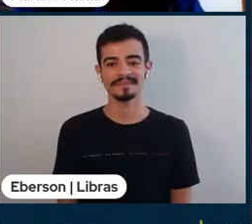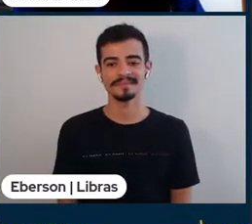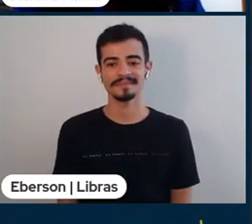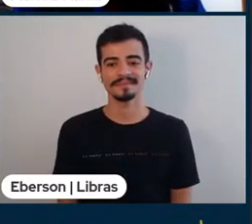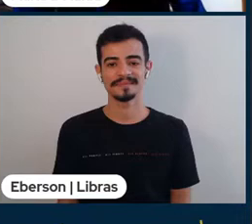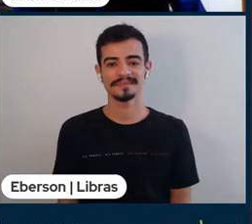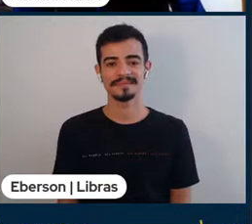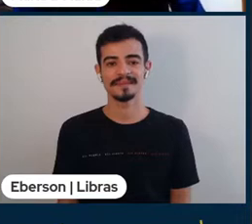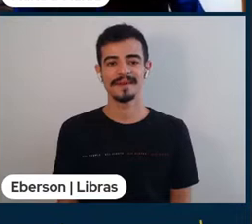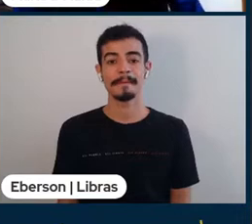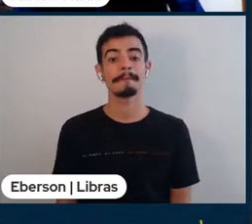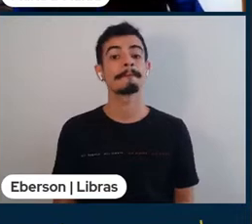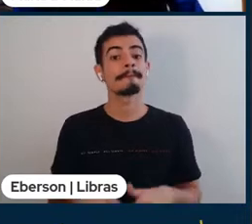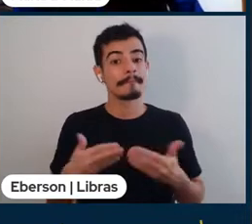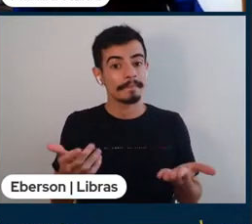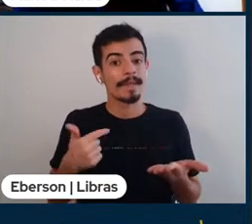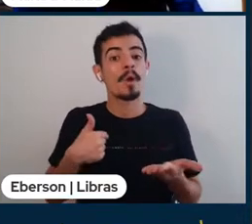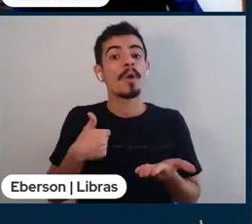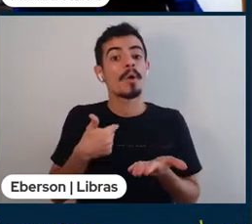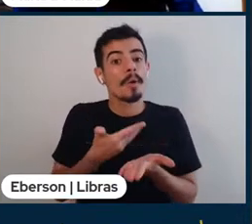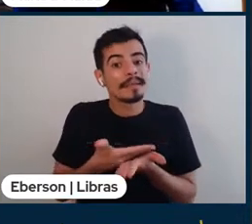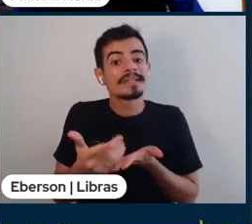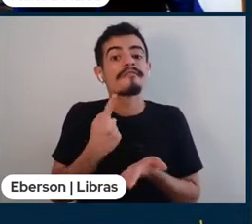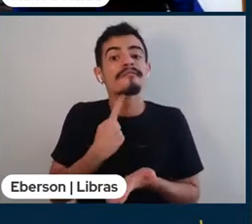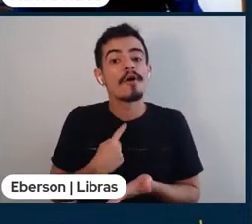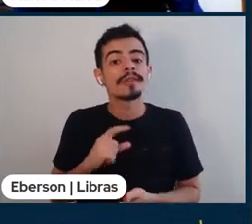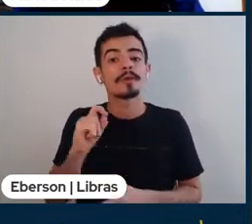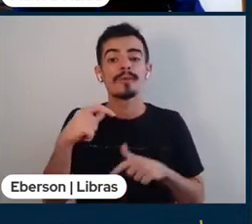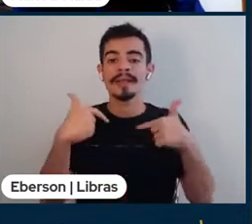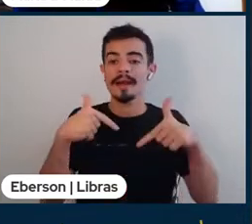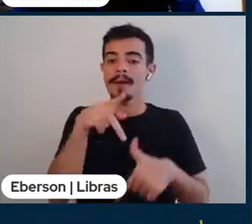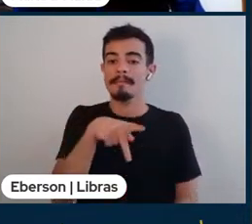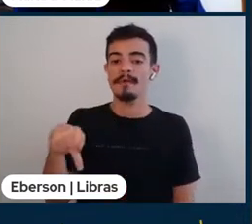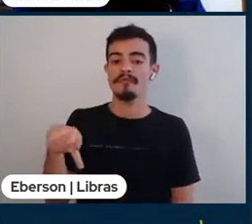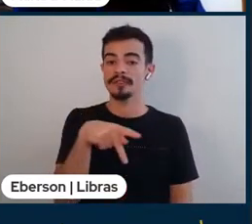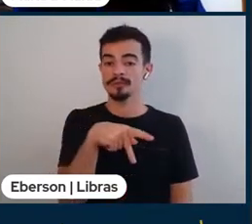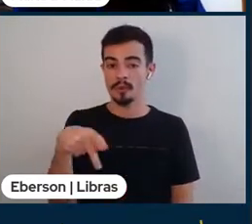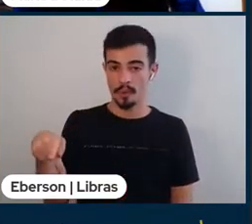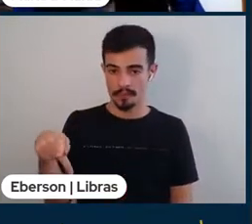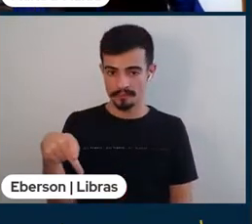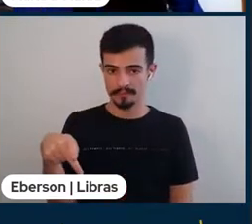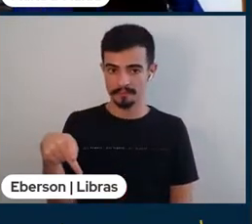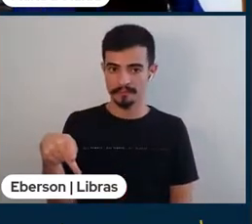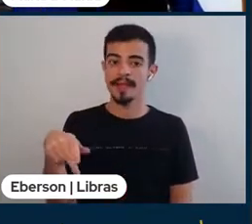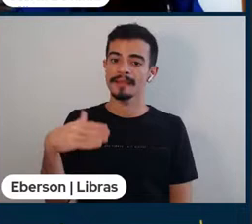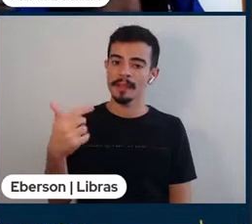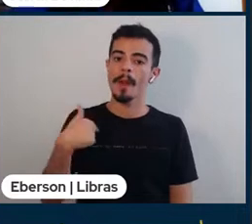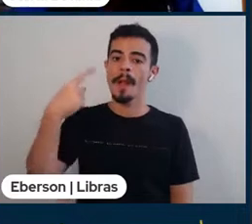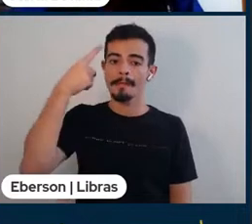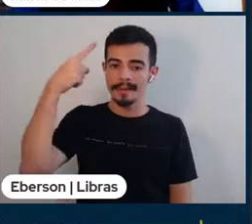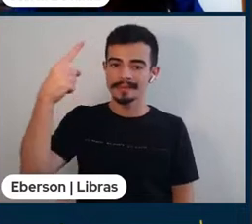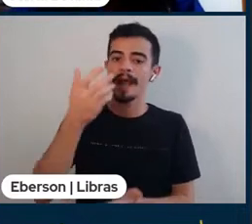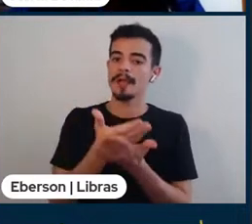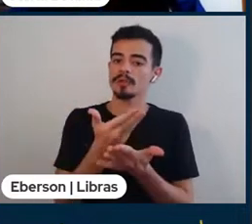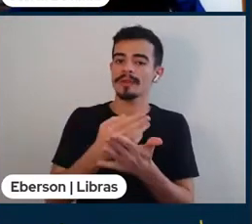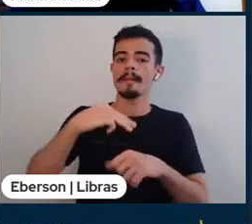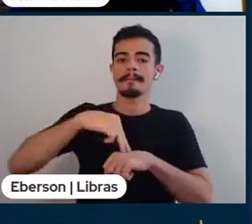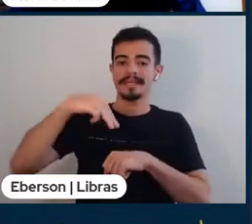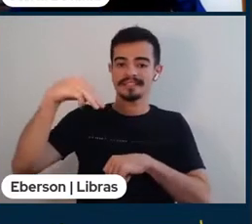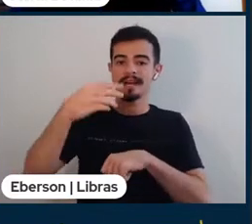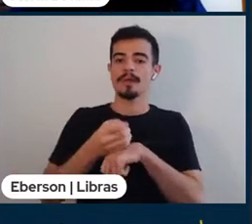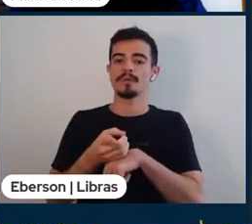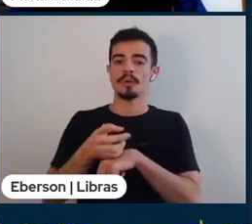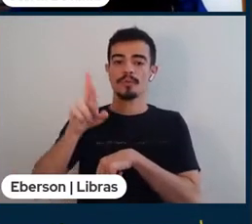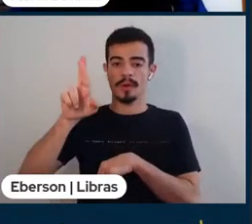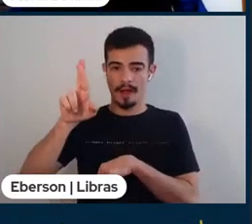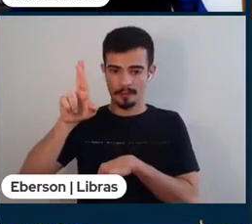E eu quis ser professor. Então, para mim, um processo natural era fazer o mestrado e depois o doutorado. E daí eu